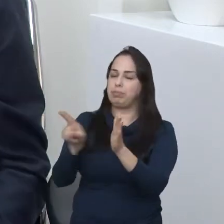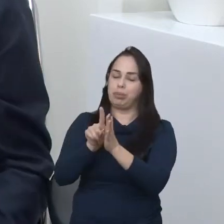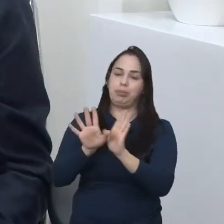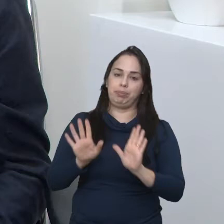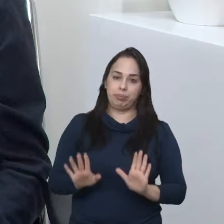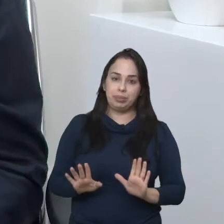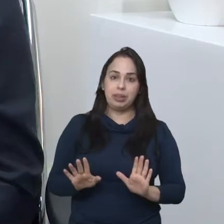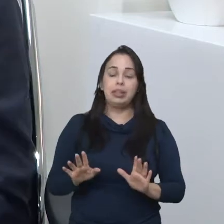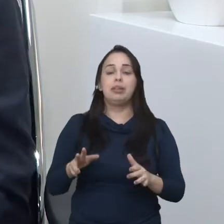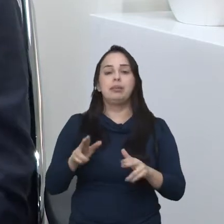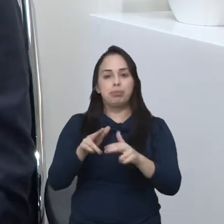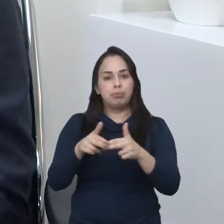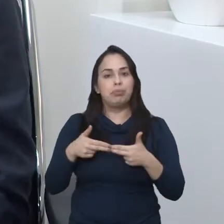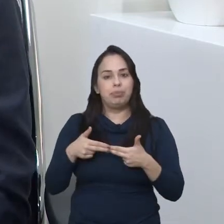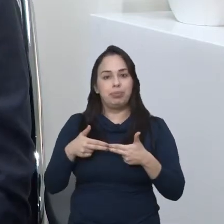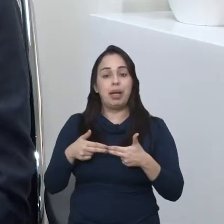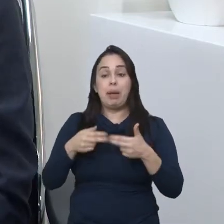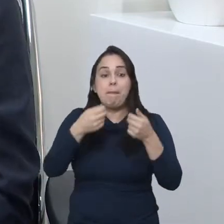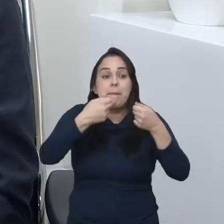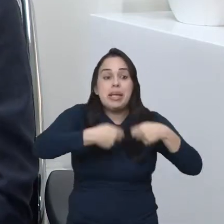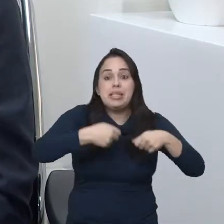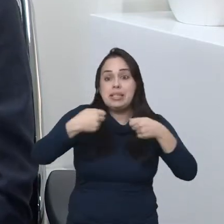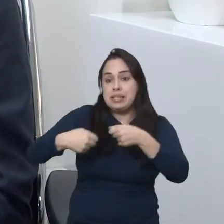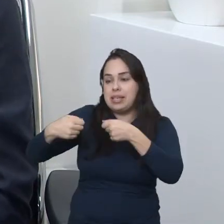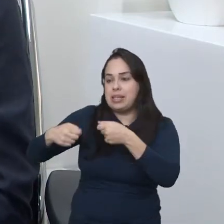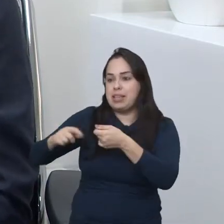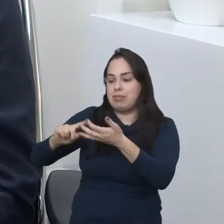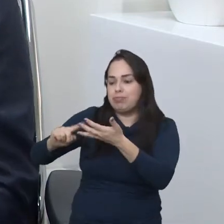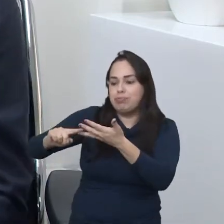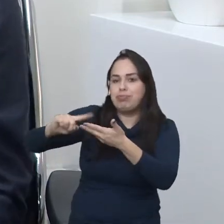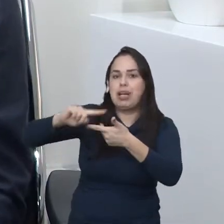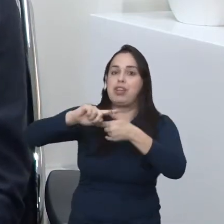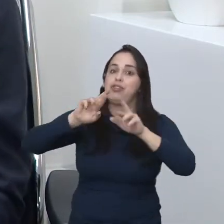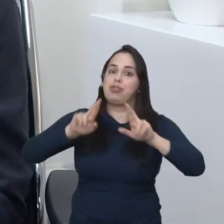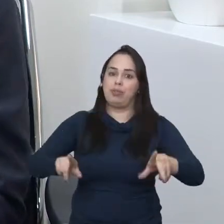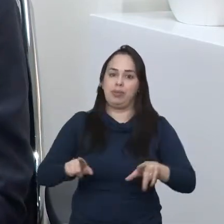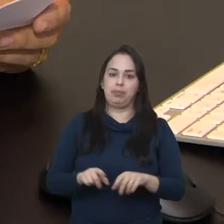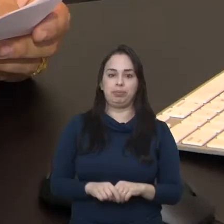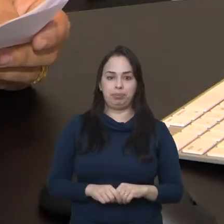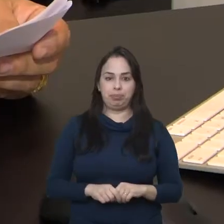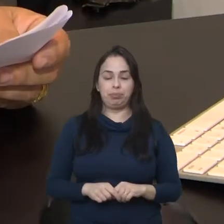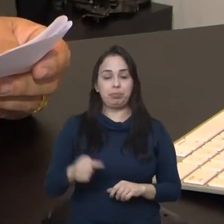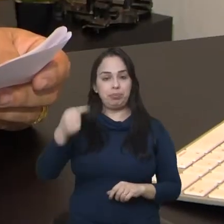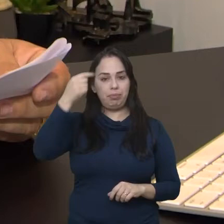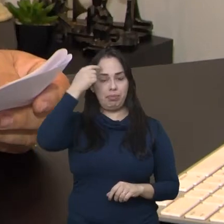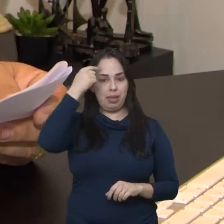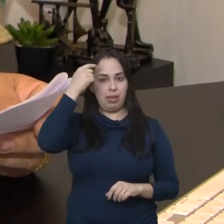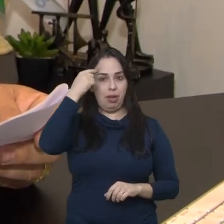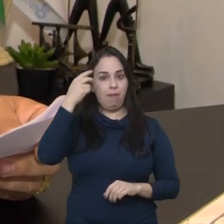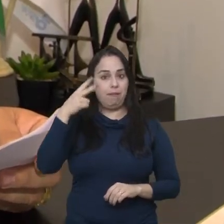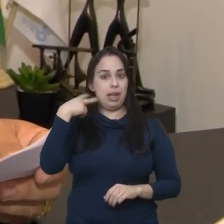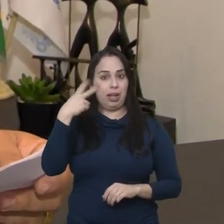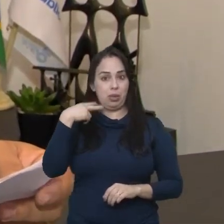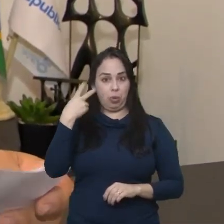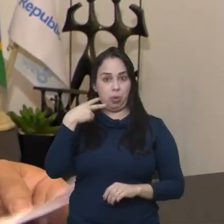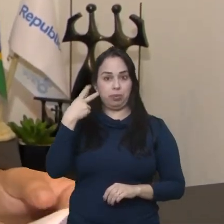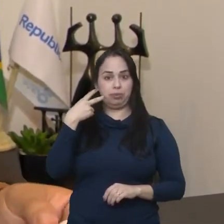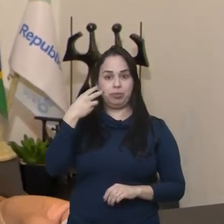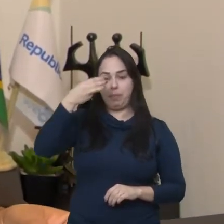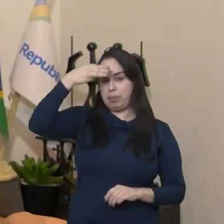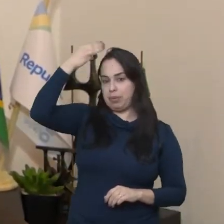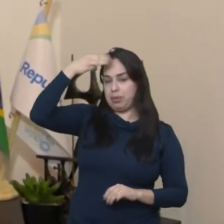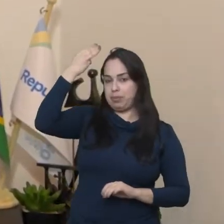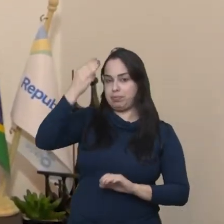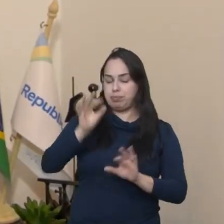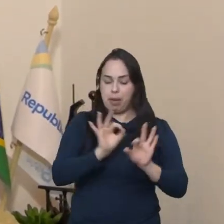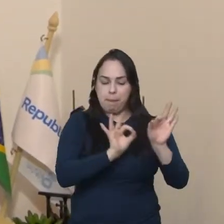características diferentes e, portanto, têm necessidades diferenciadas. Pensando nessa questão, o vereador Milton